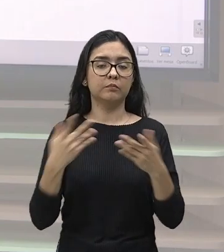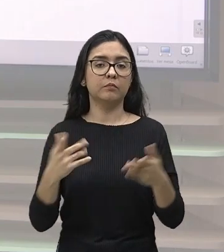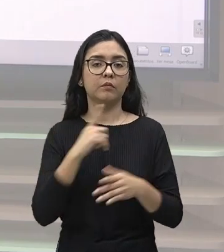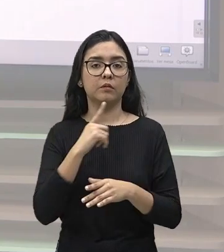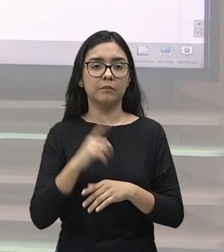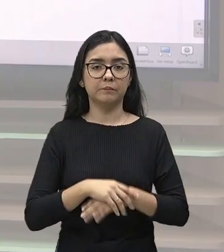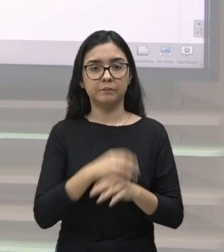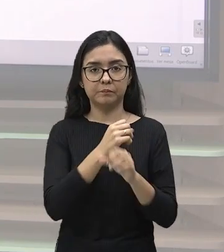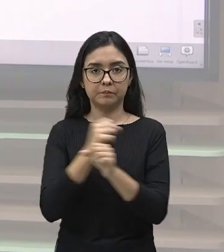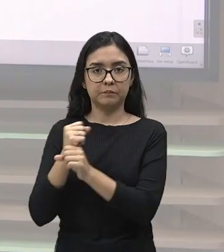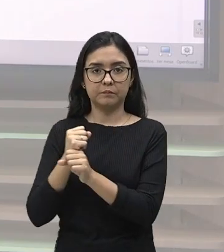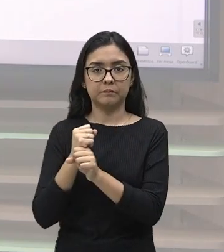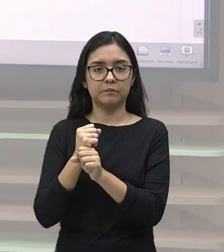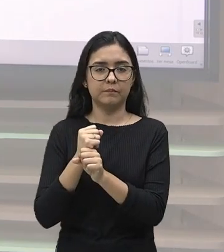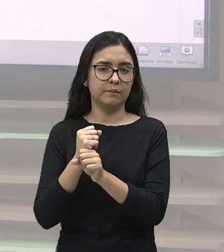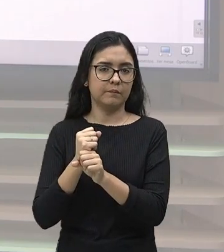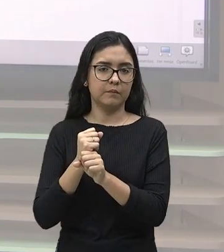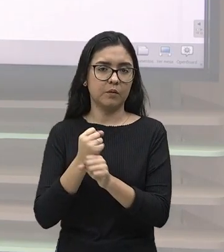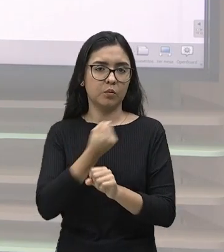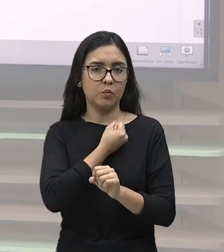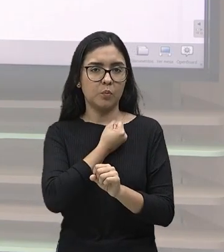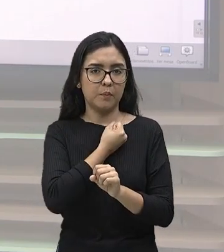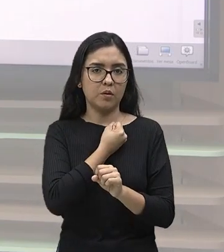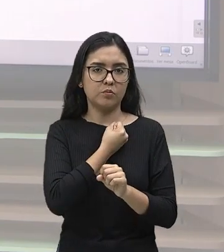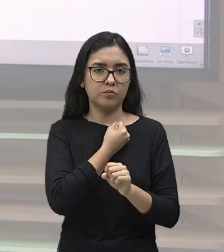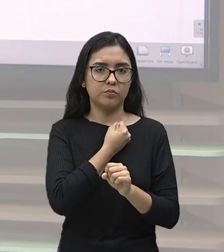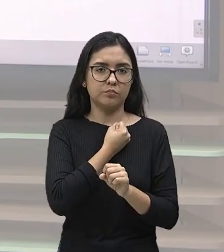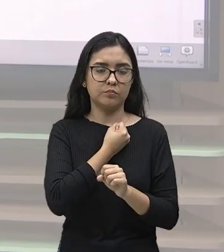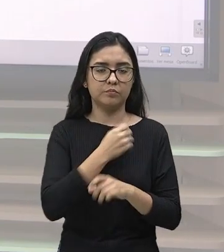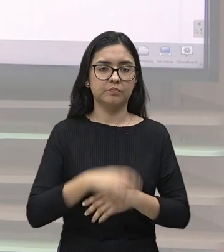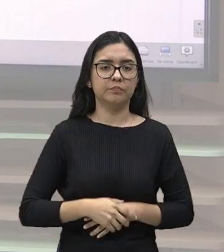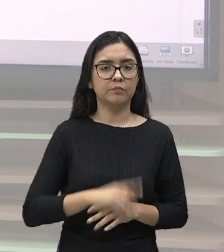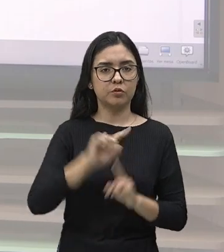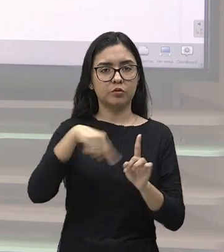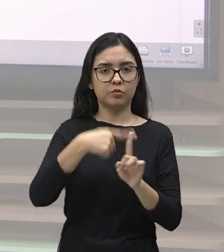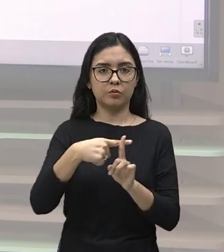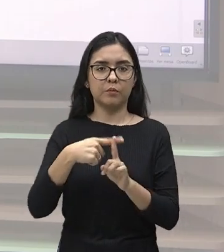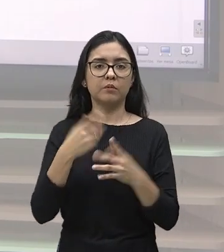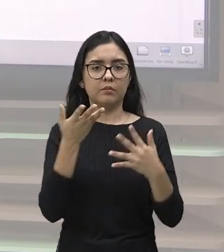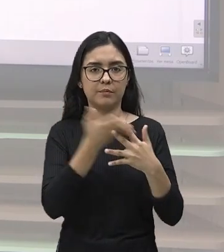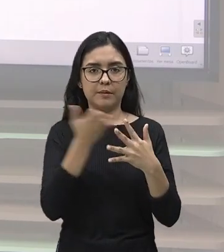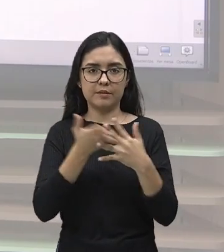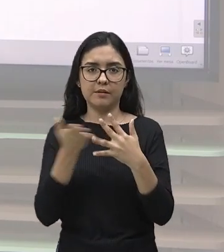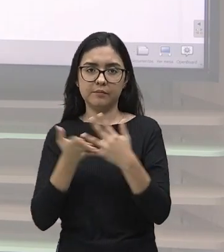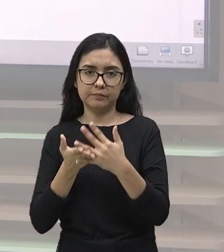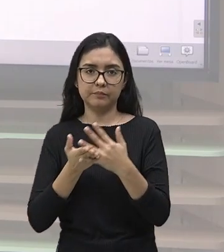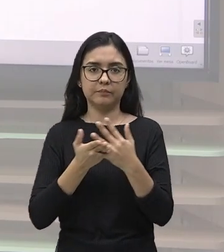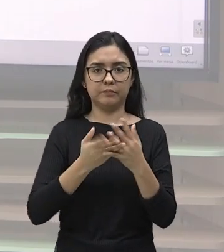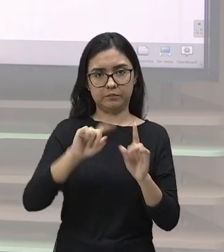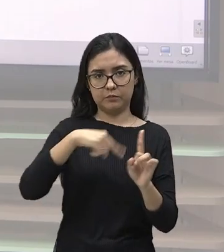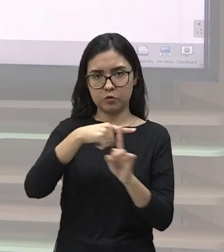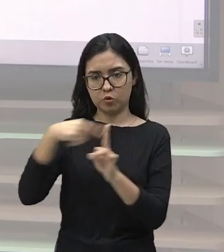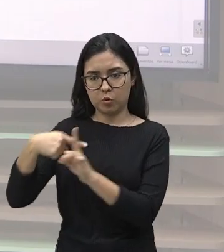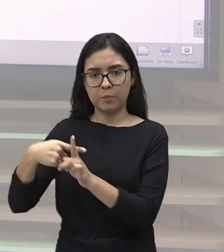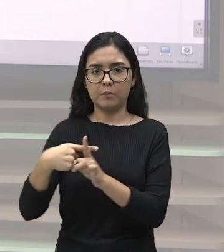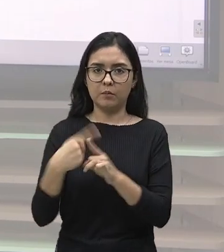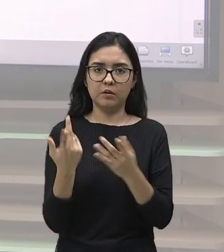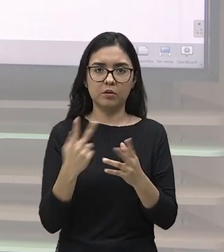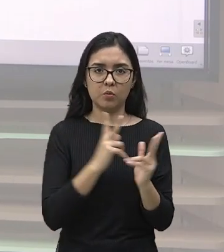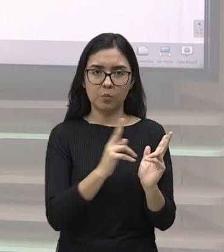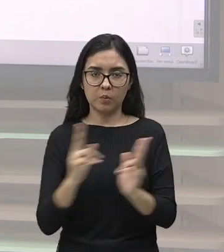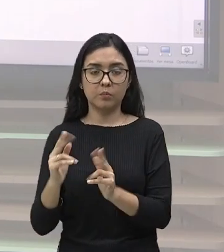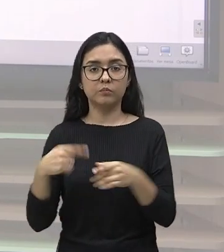somamos parcelas, né, somamos números que são iguais, que nós, na soma a gente chama de parcela,